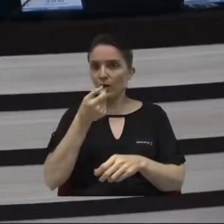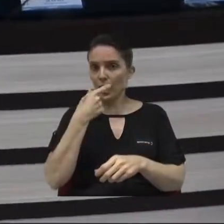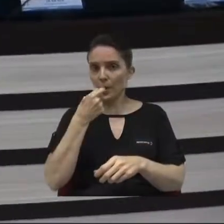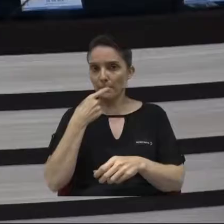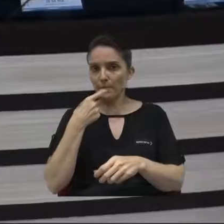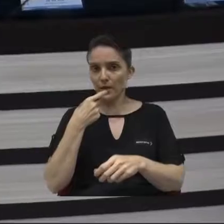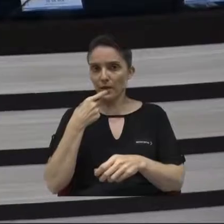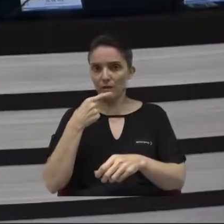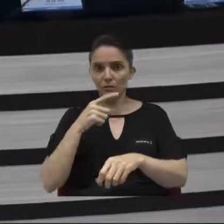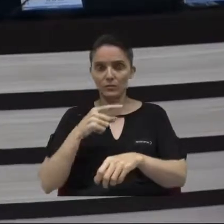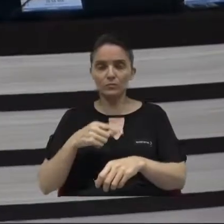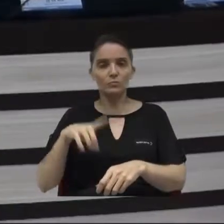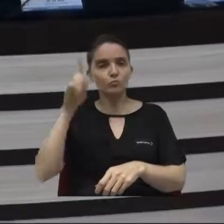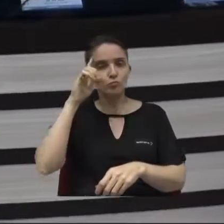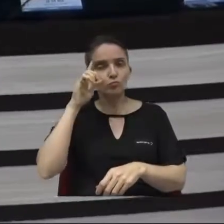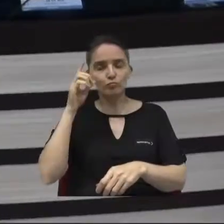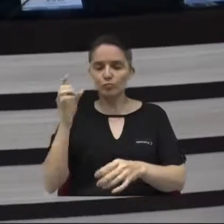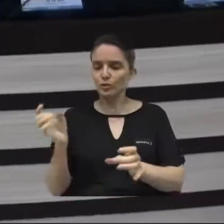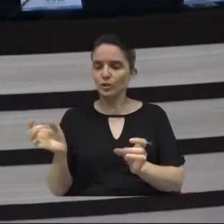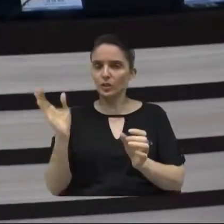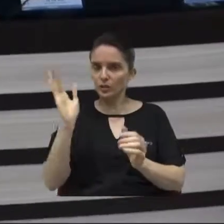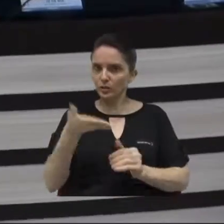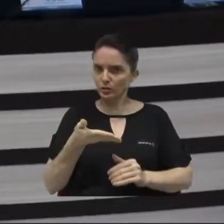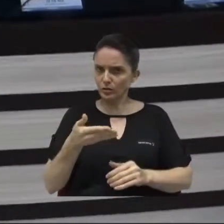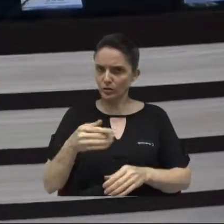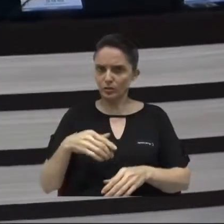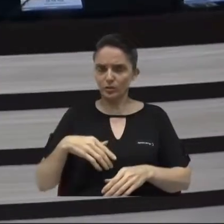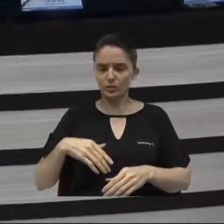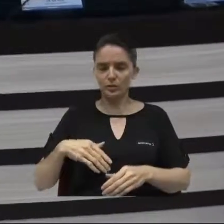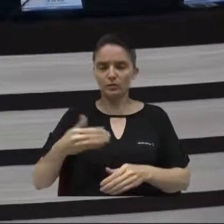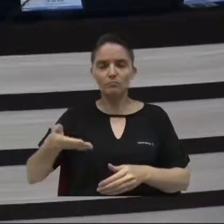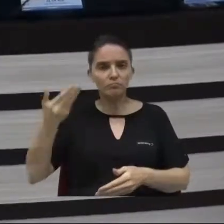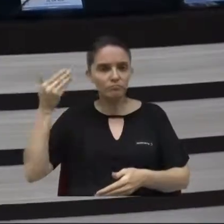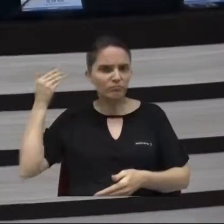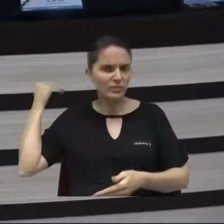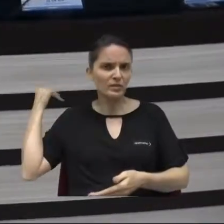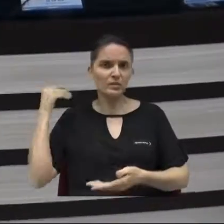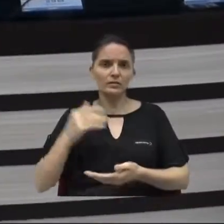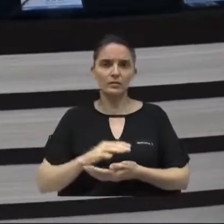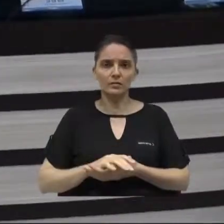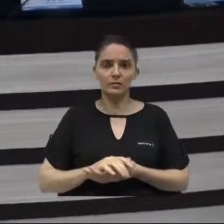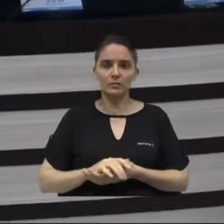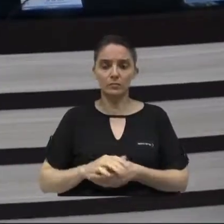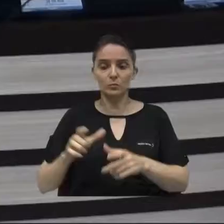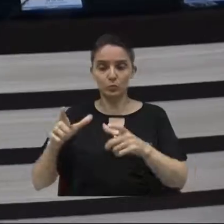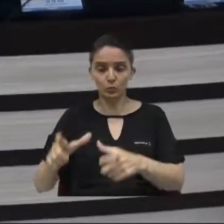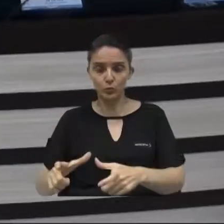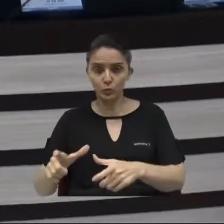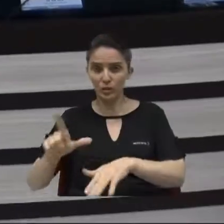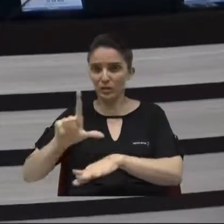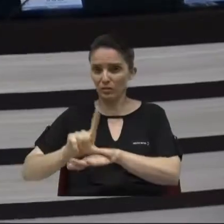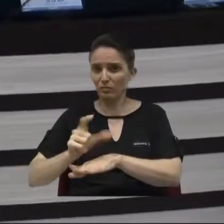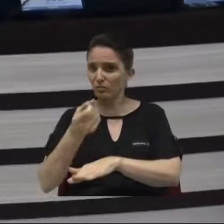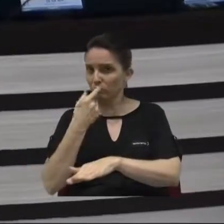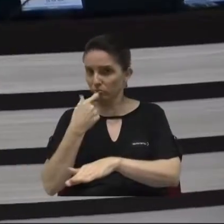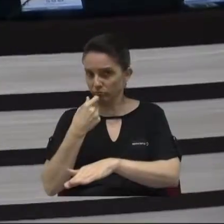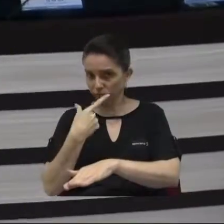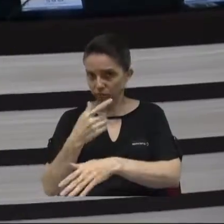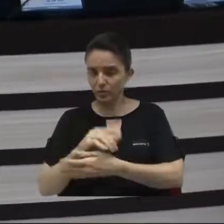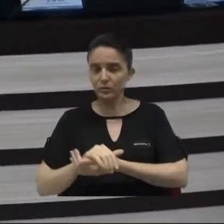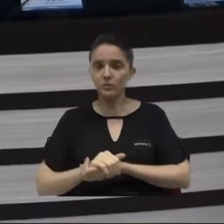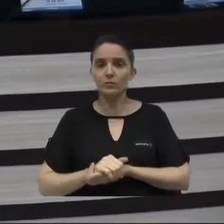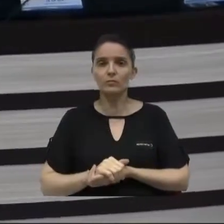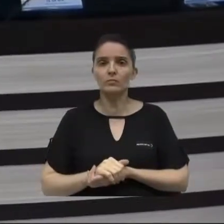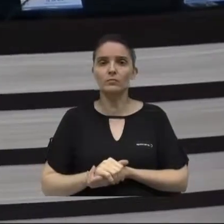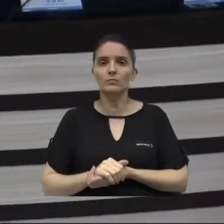ou fora de uso nos estabelecimentos que comercializam este produto,